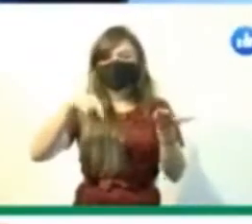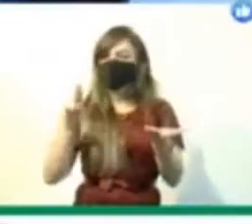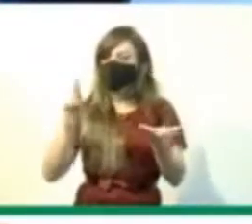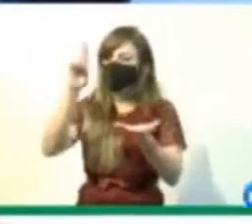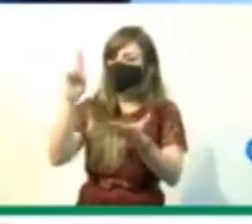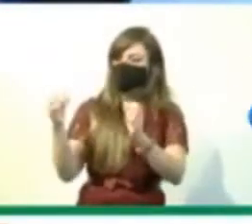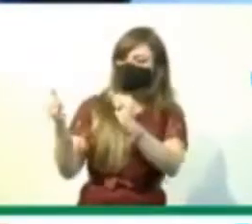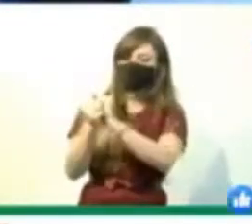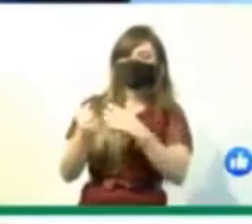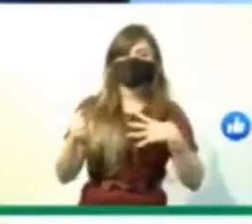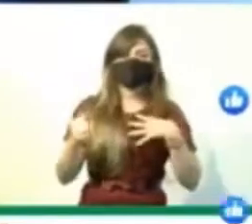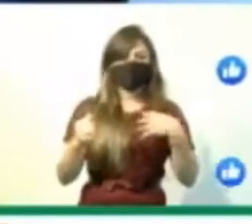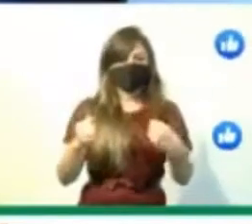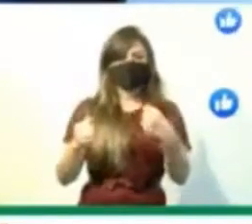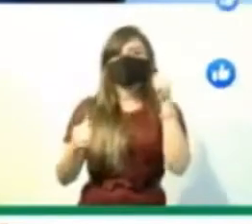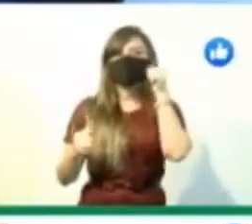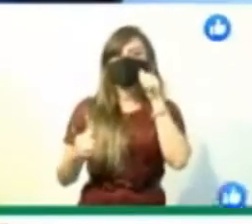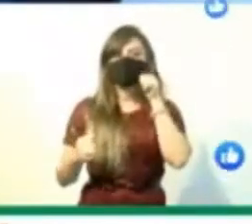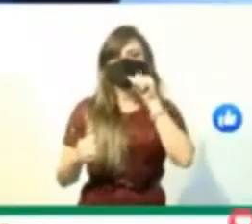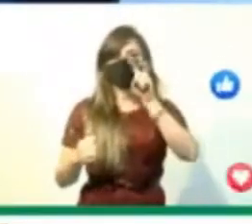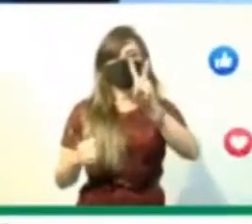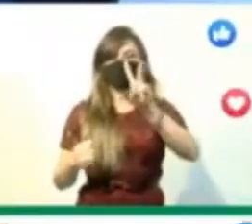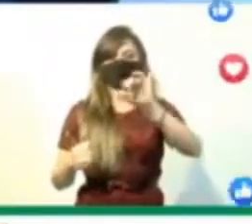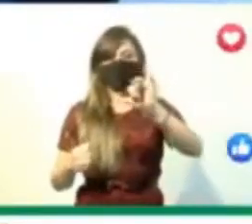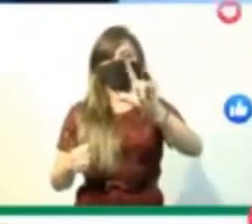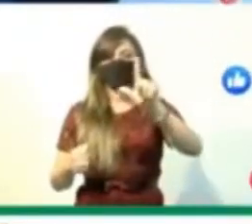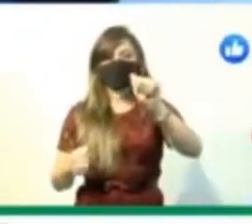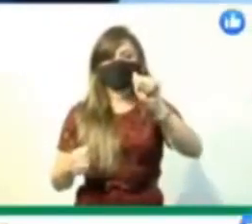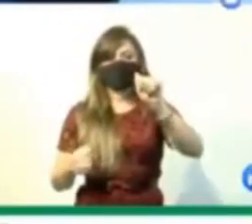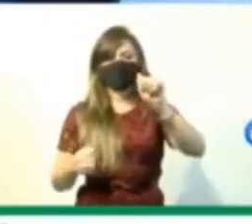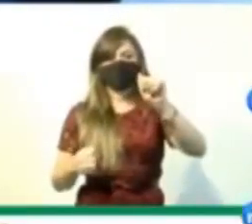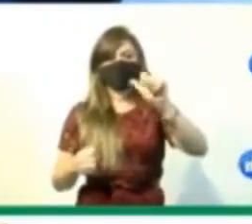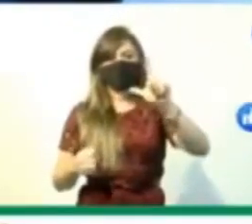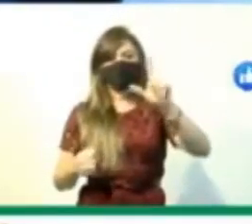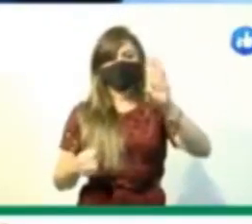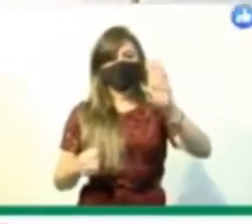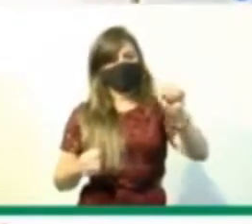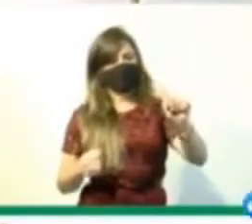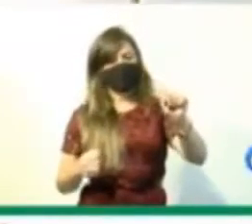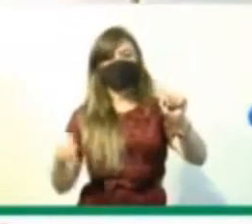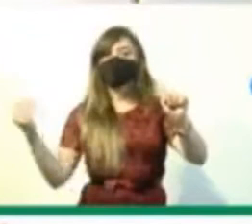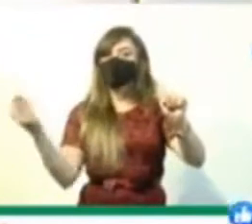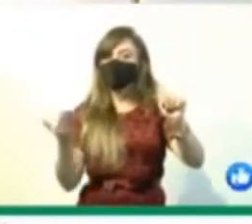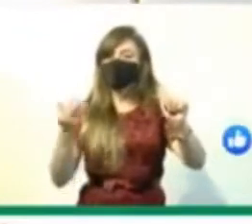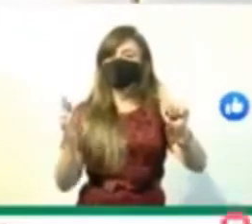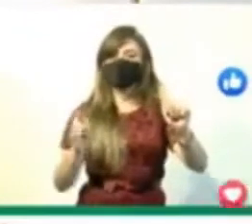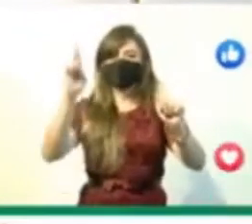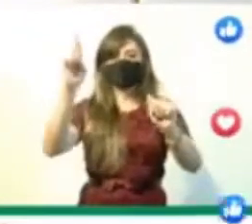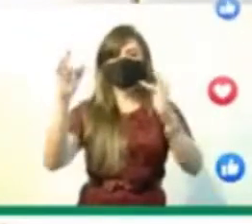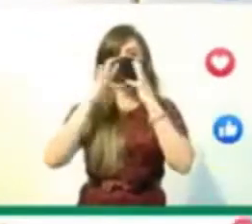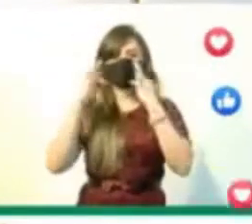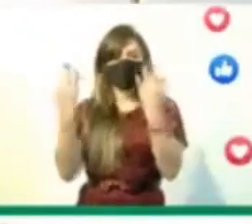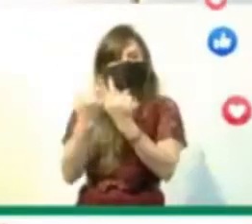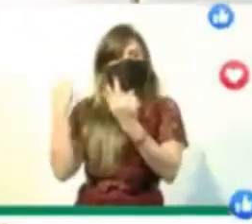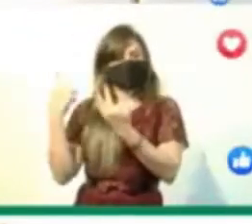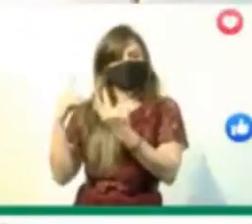filha, dona, a nossa querida Vilauba, tá certo? Que representa aqui o seu pai e toda a sua família. Tem os outros filhos